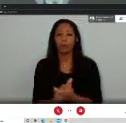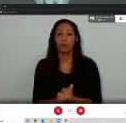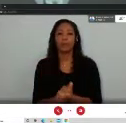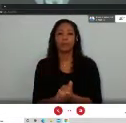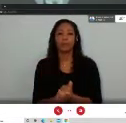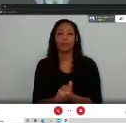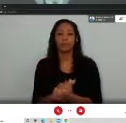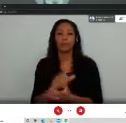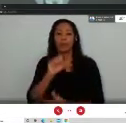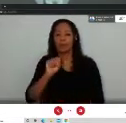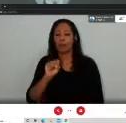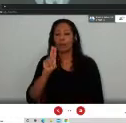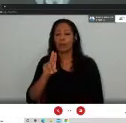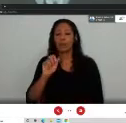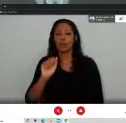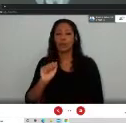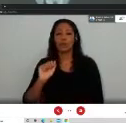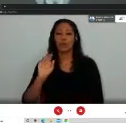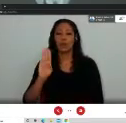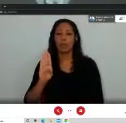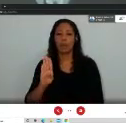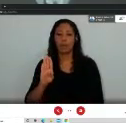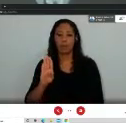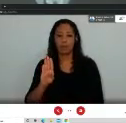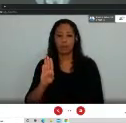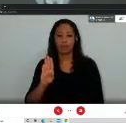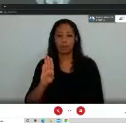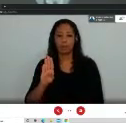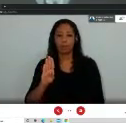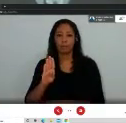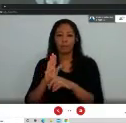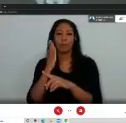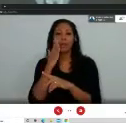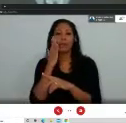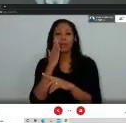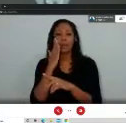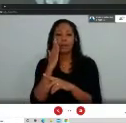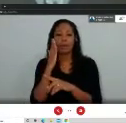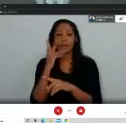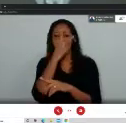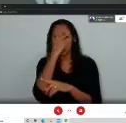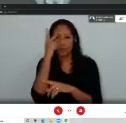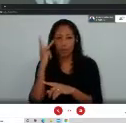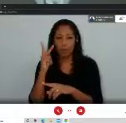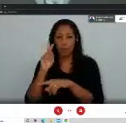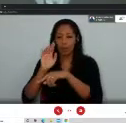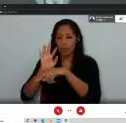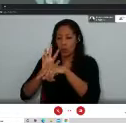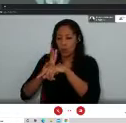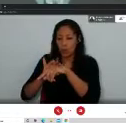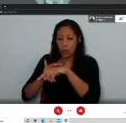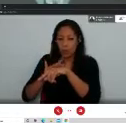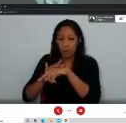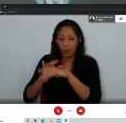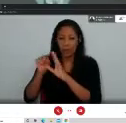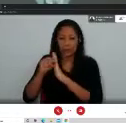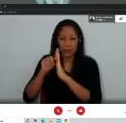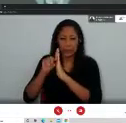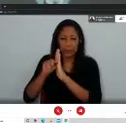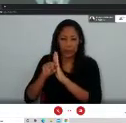SWAB, para saber quais os pacientes que estão realmente acometidos com o Covid-19.